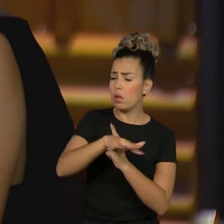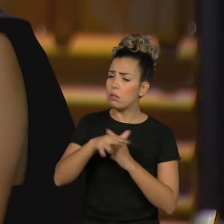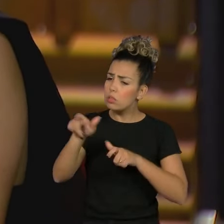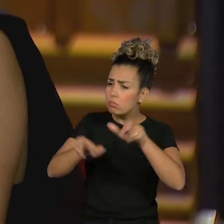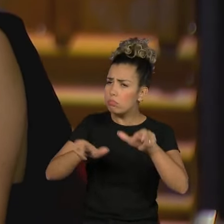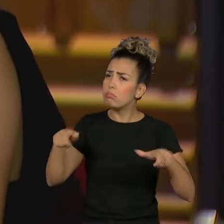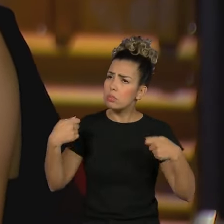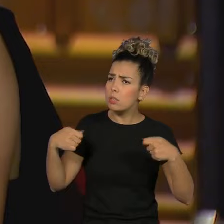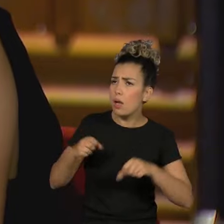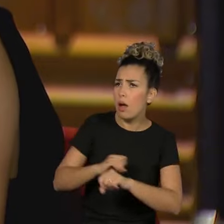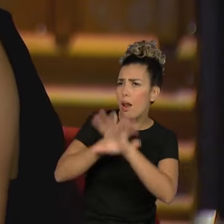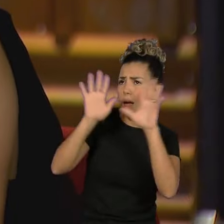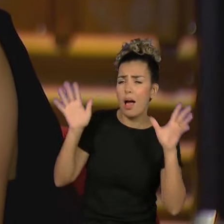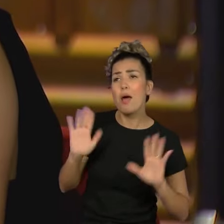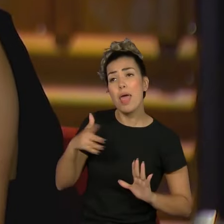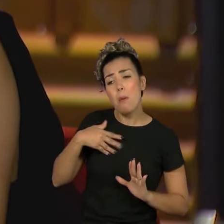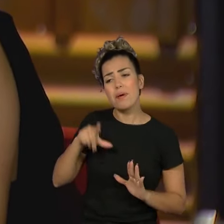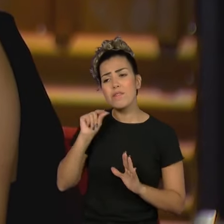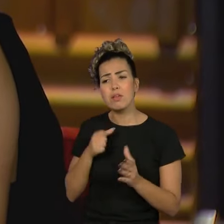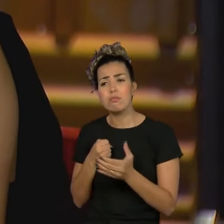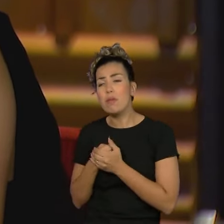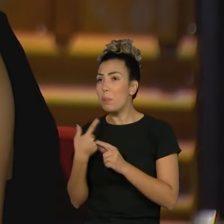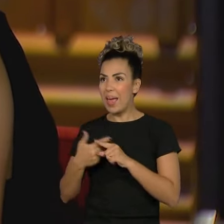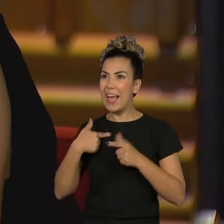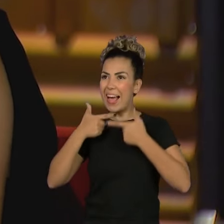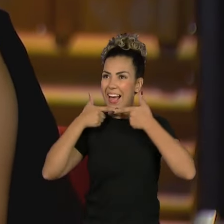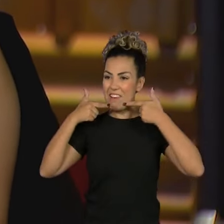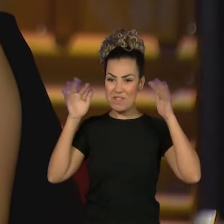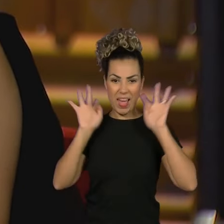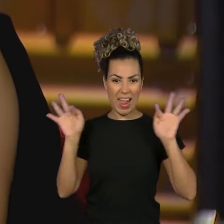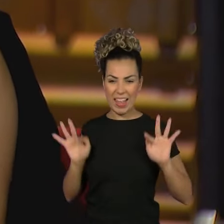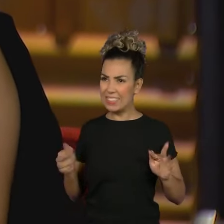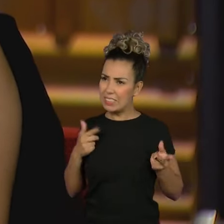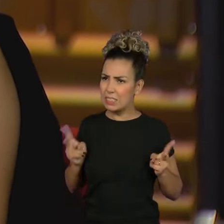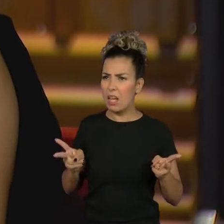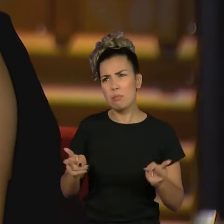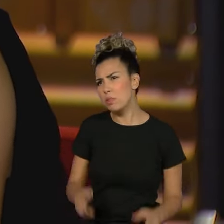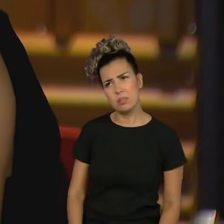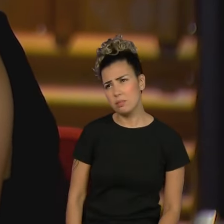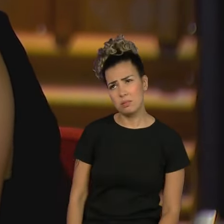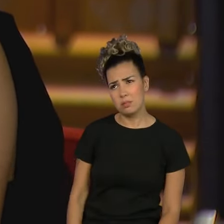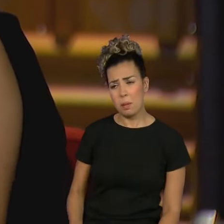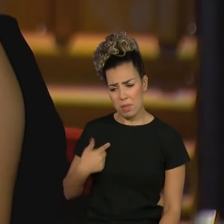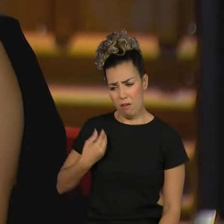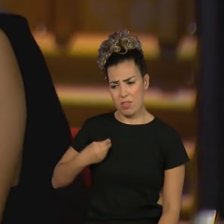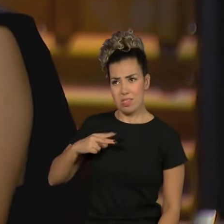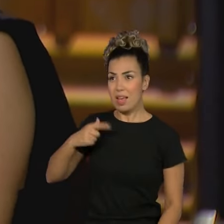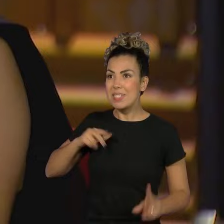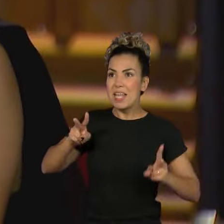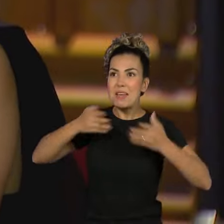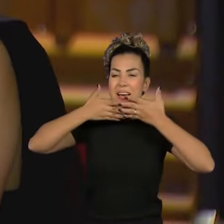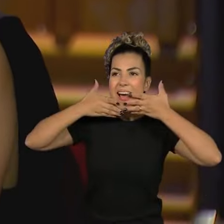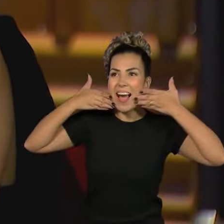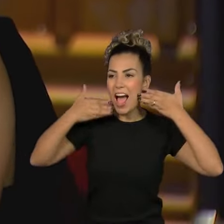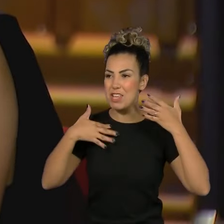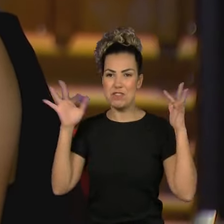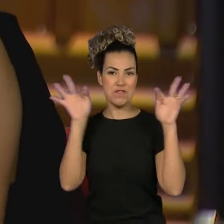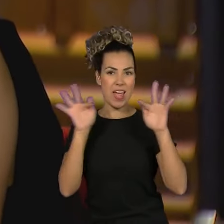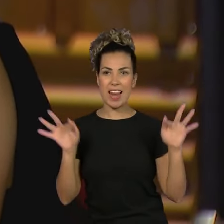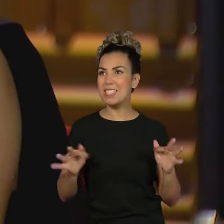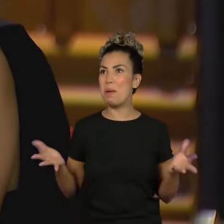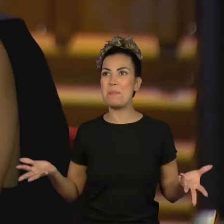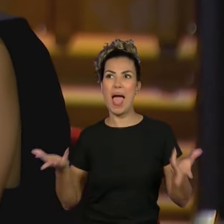então eu prefiro ser mais reservada porque eu não tô sempre feliz na minha vida pessoal eu não tpre formando